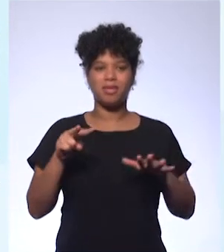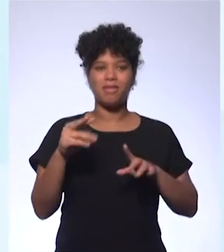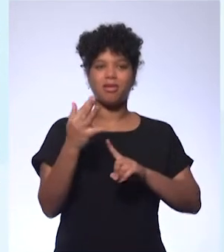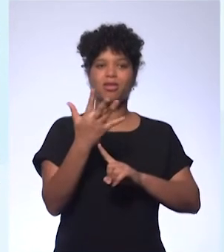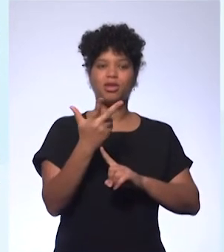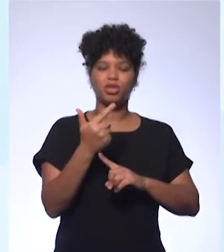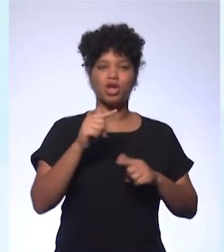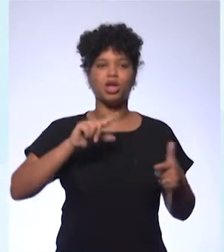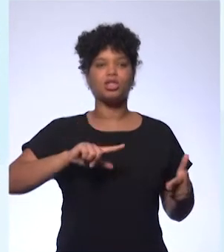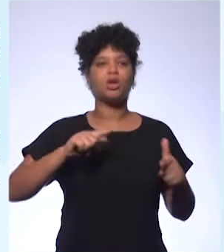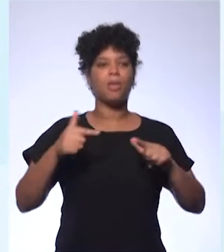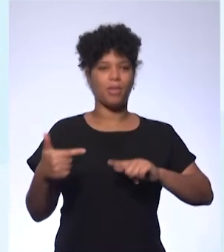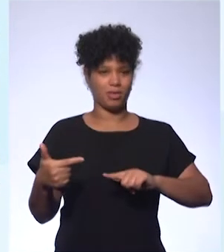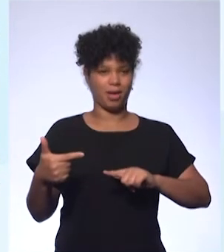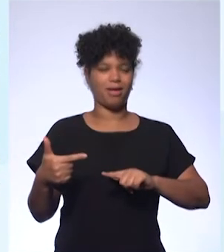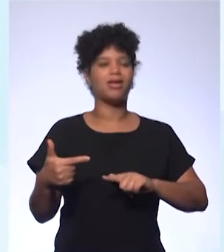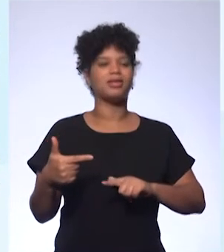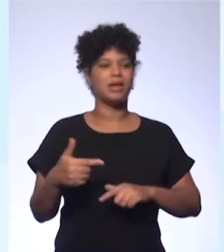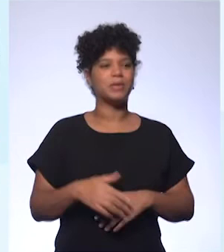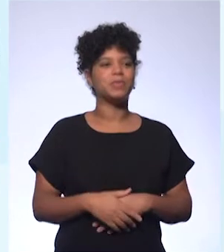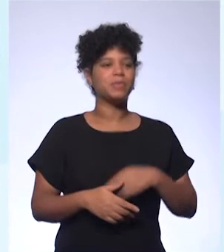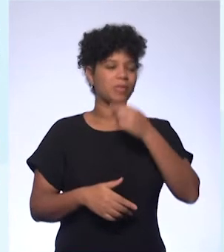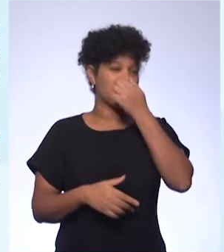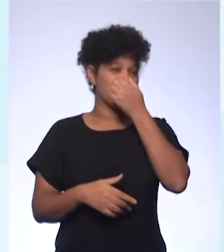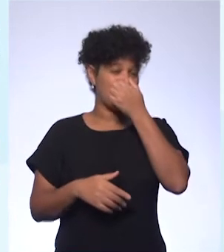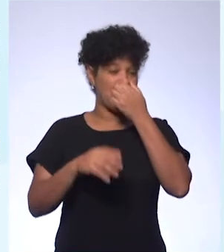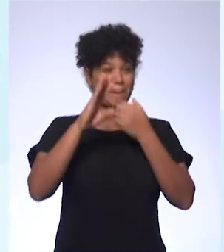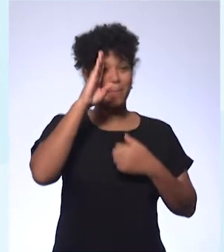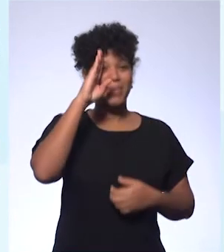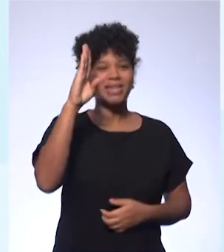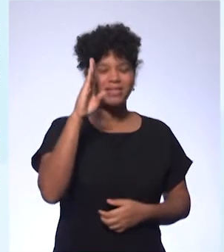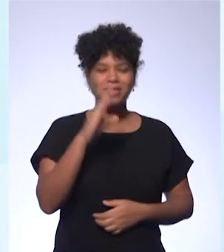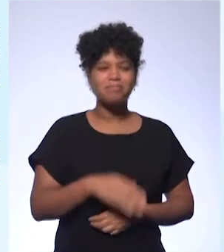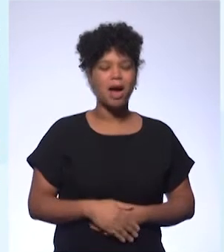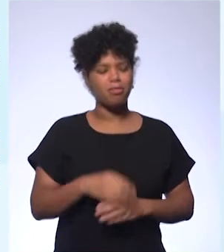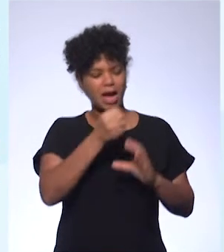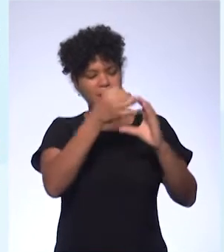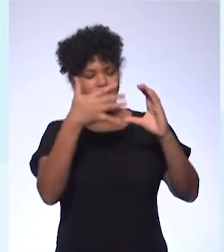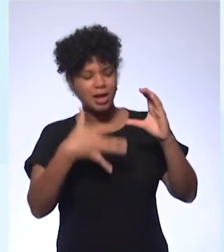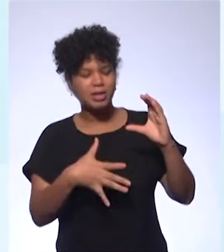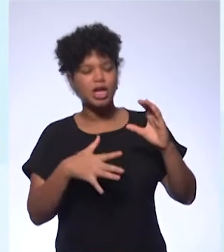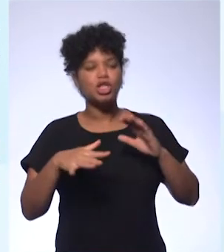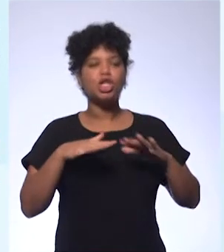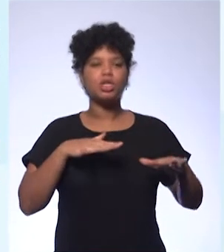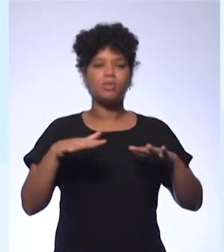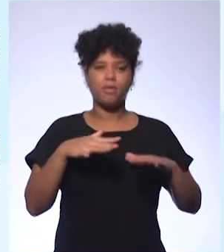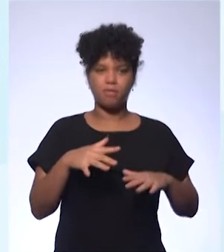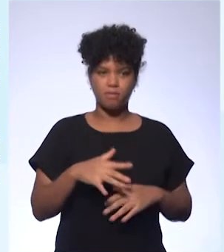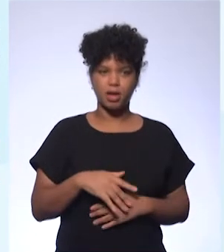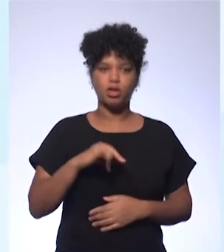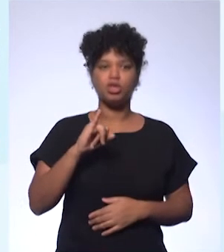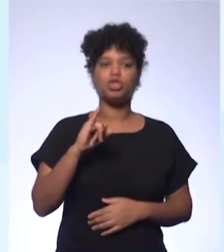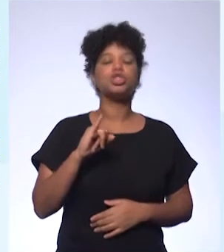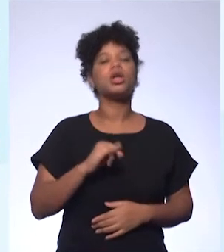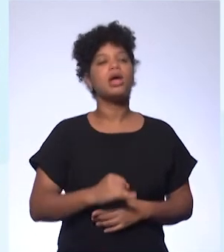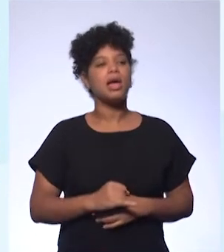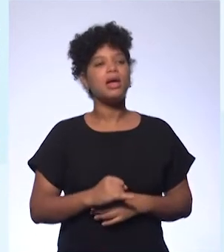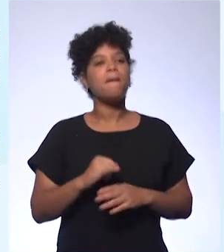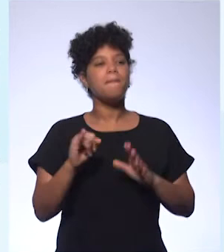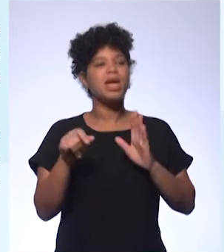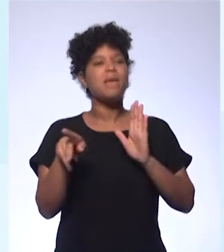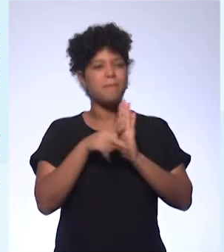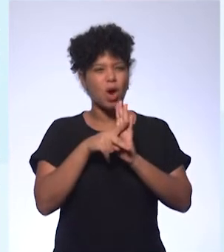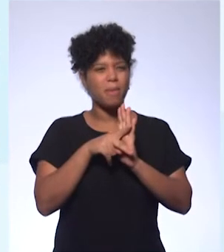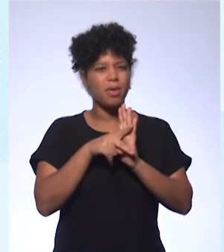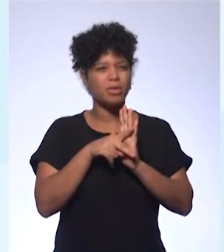de 1922. Então, como principais características deste movimento, a gente pode citar a exuberância das formas e cores, como a gente observa